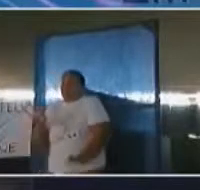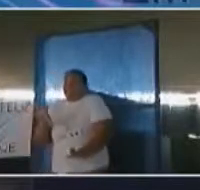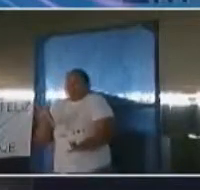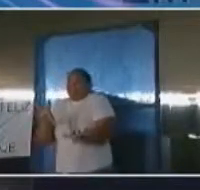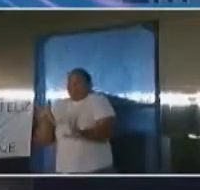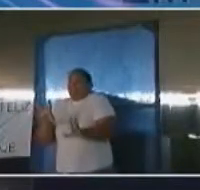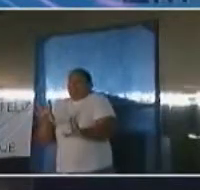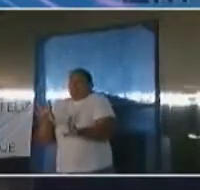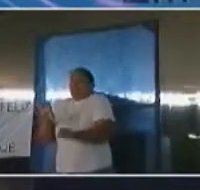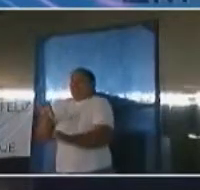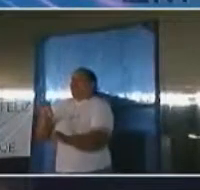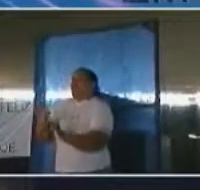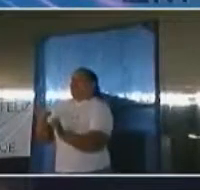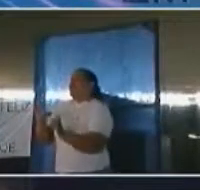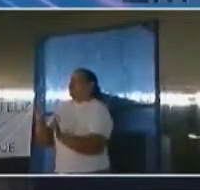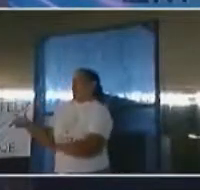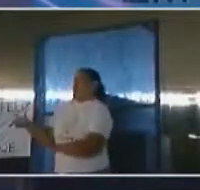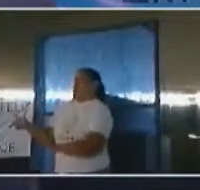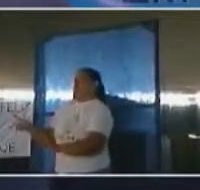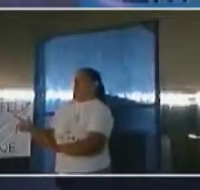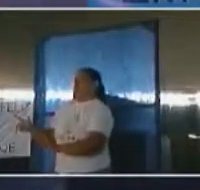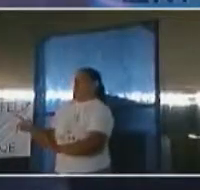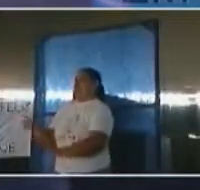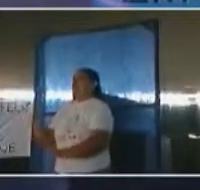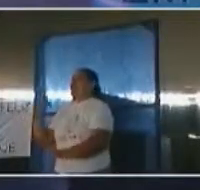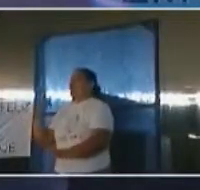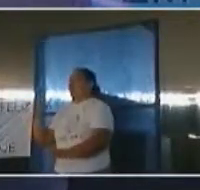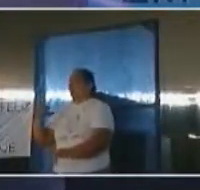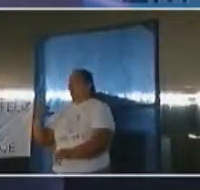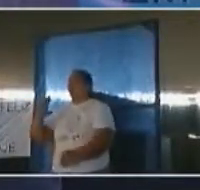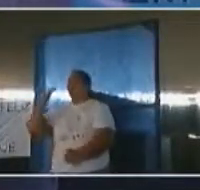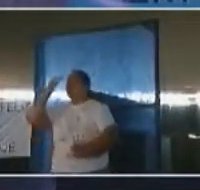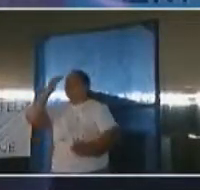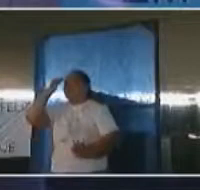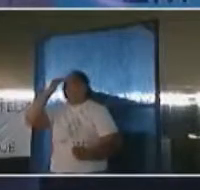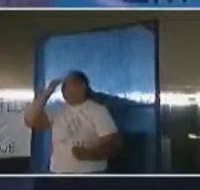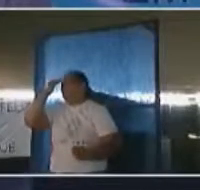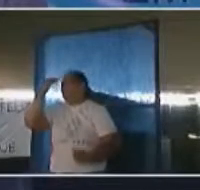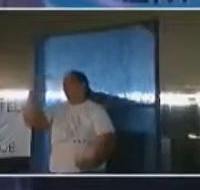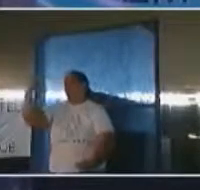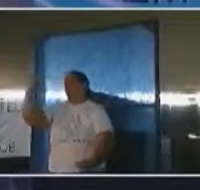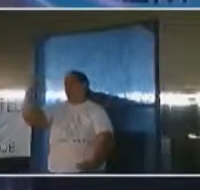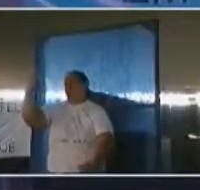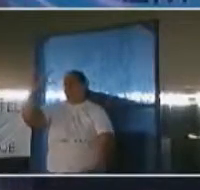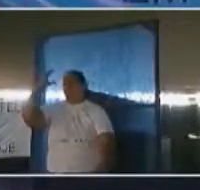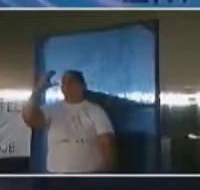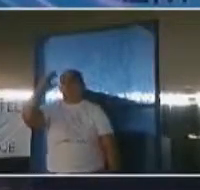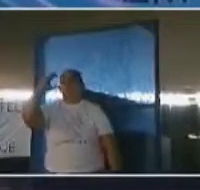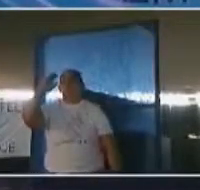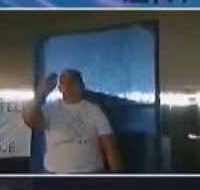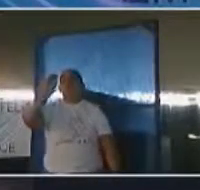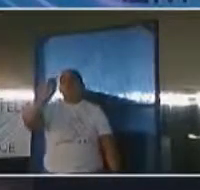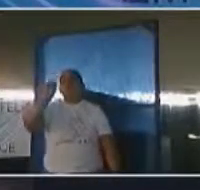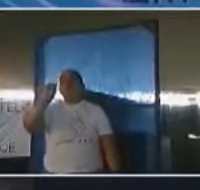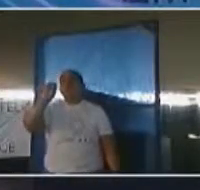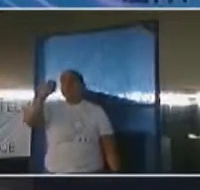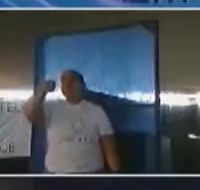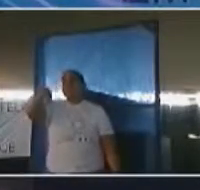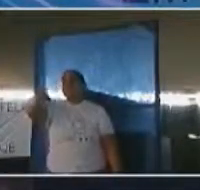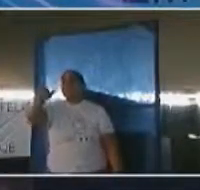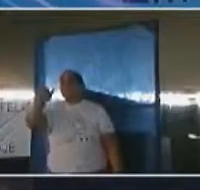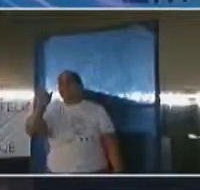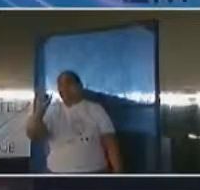do CONAGE, muito obrigado pela confiança e pela honra de estar aqui neste congresso dirigindo a palavra para